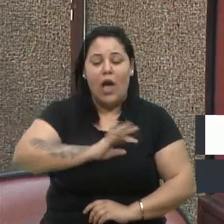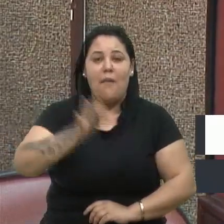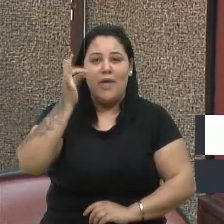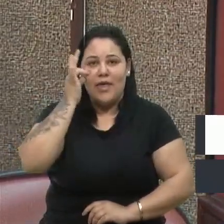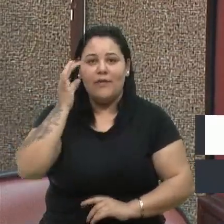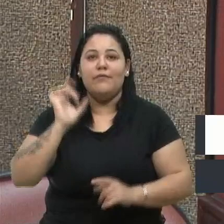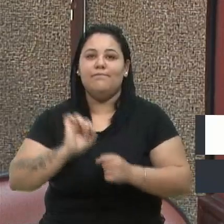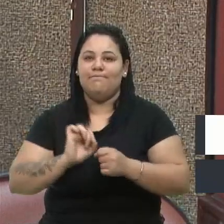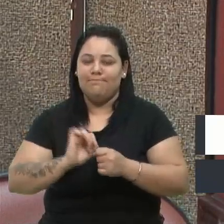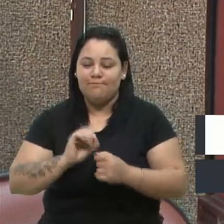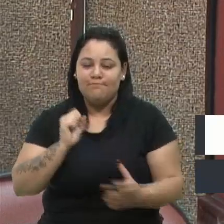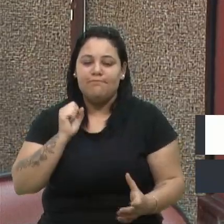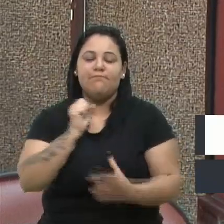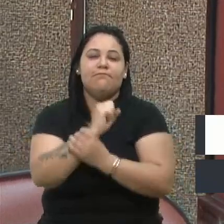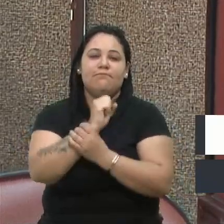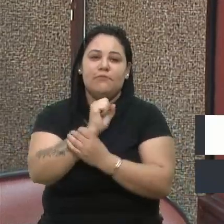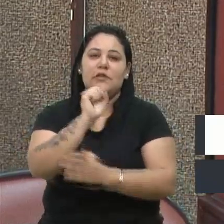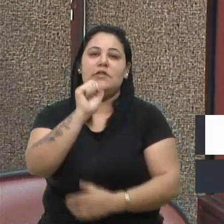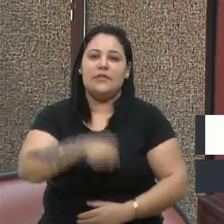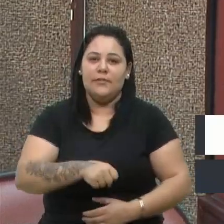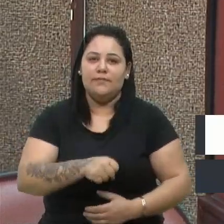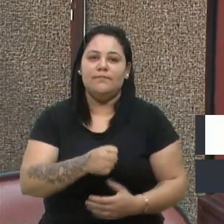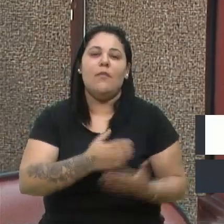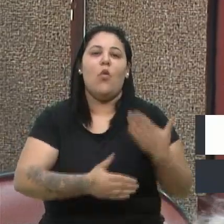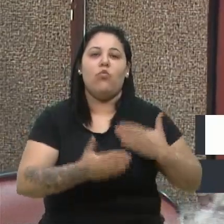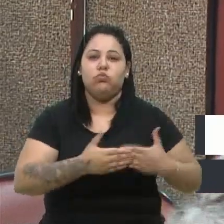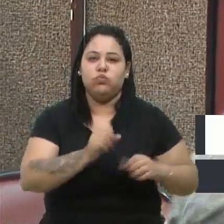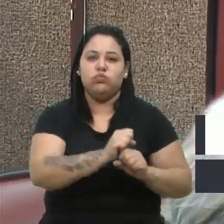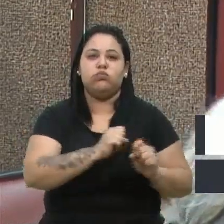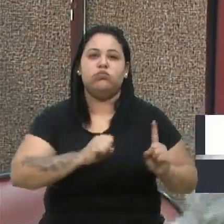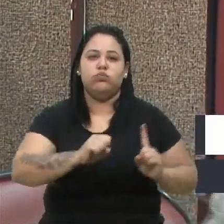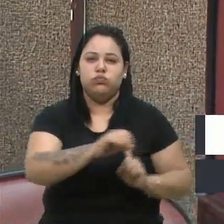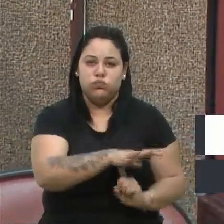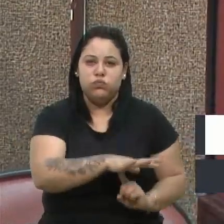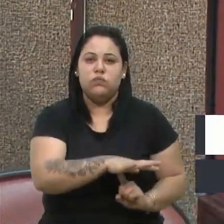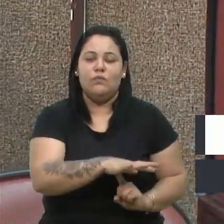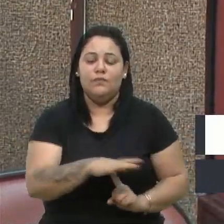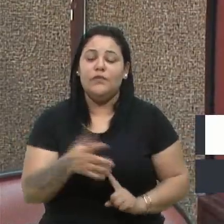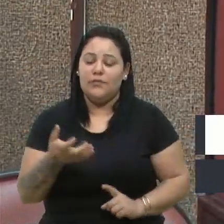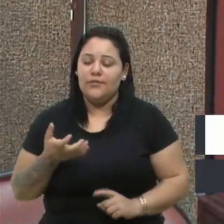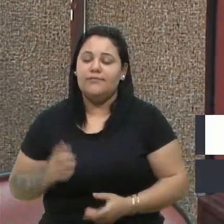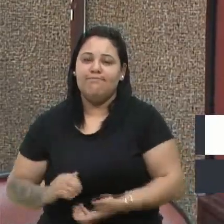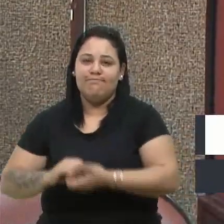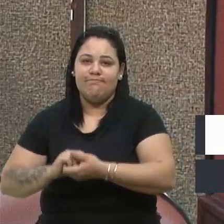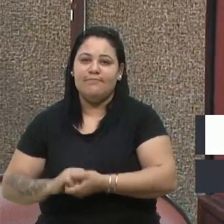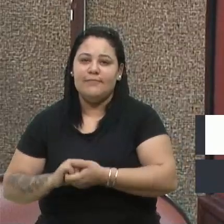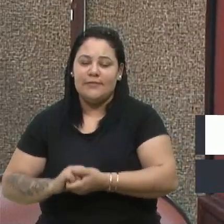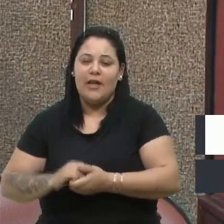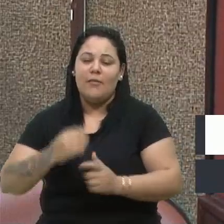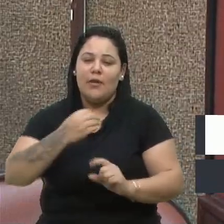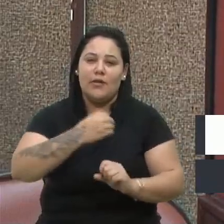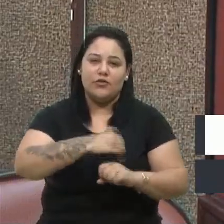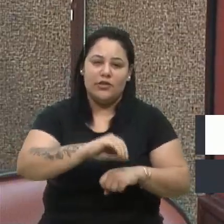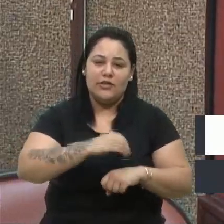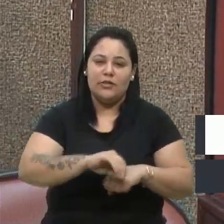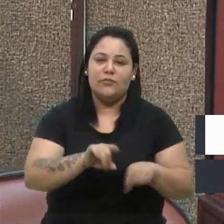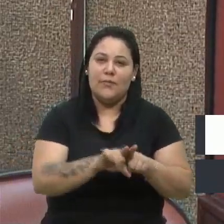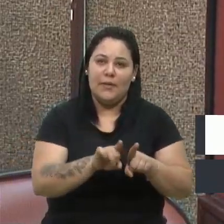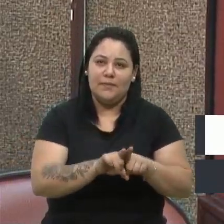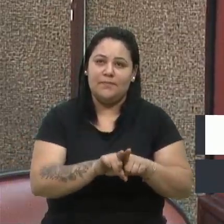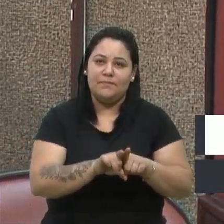a segurança de toda a sociedade, e queria lhe cumprimentar pela proposição aqui,